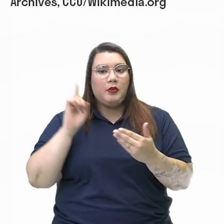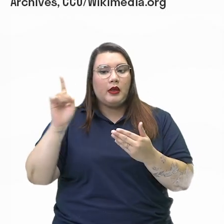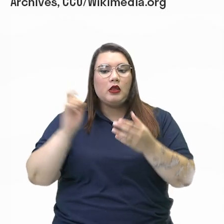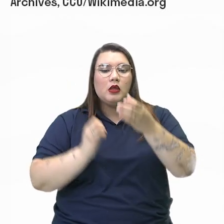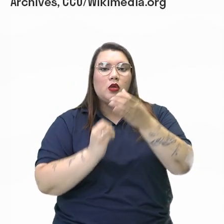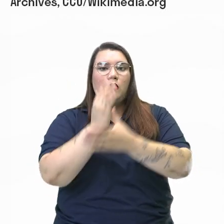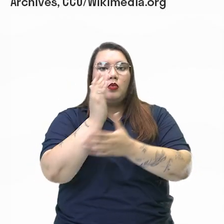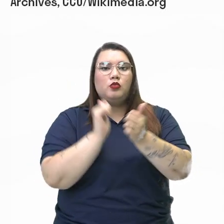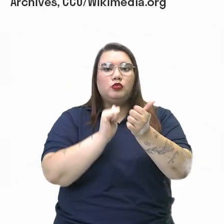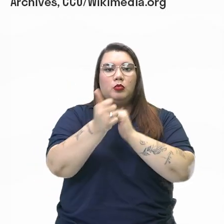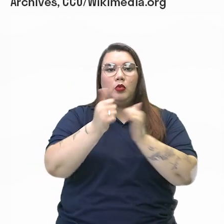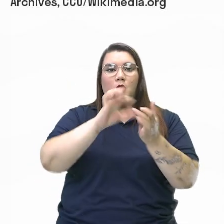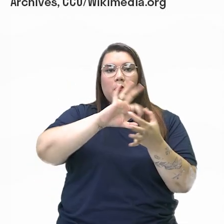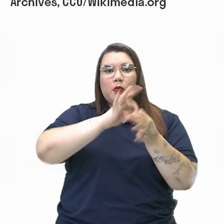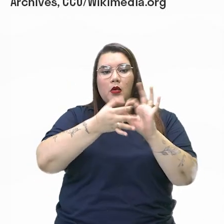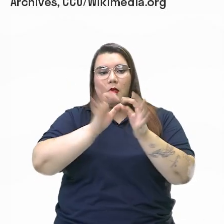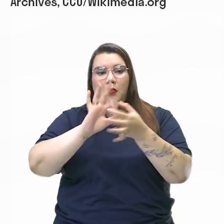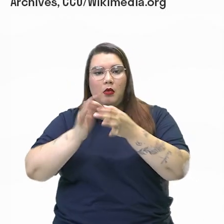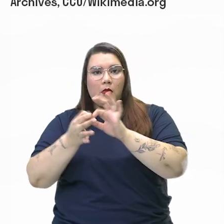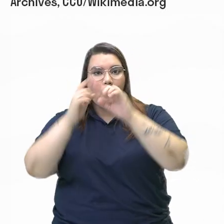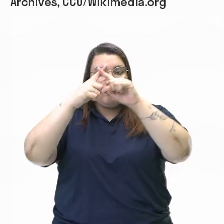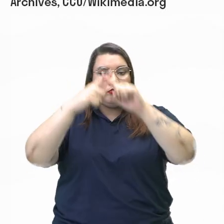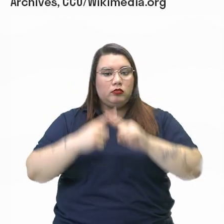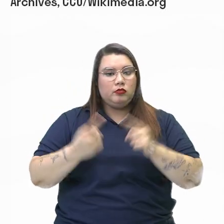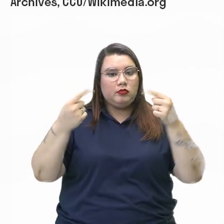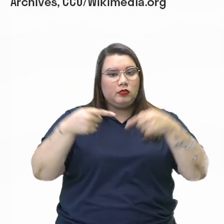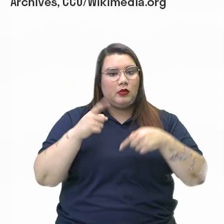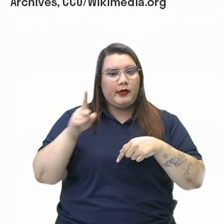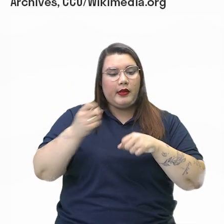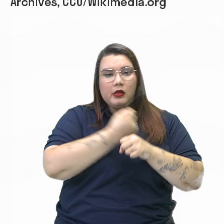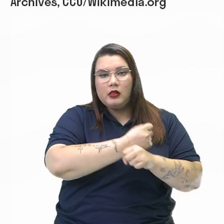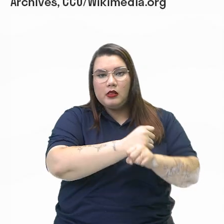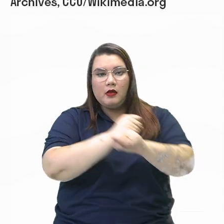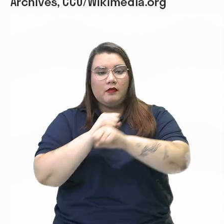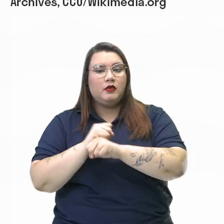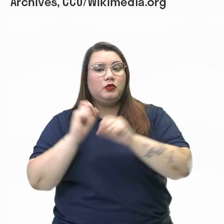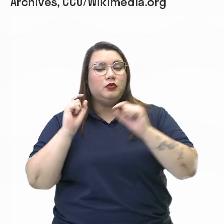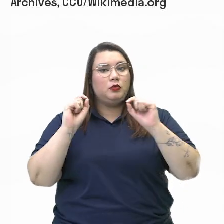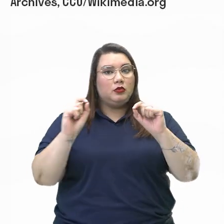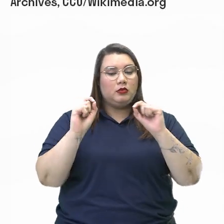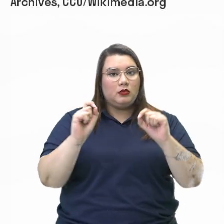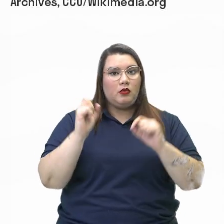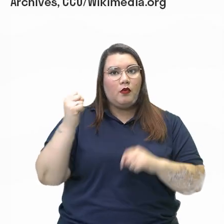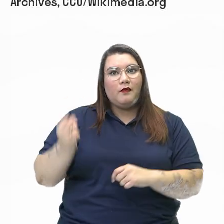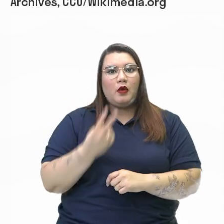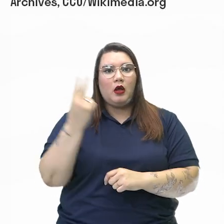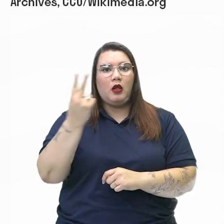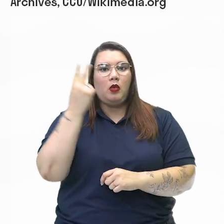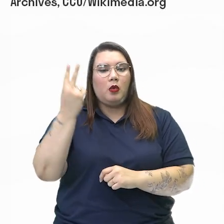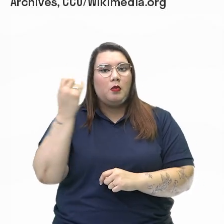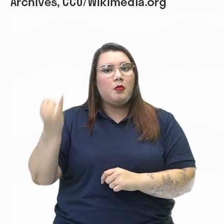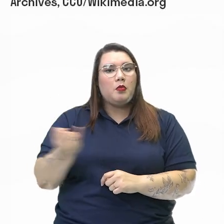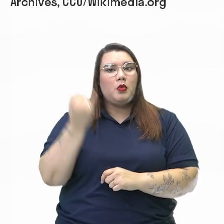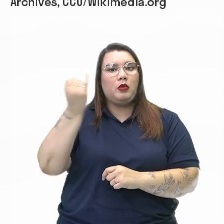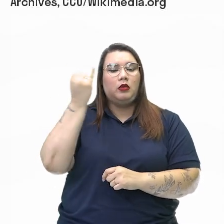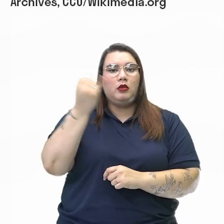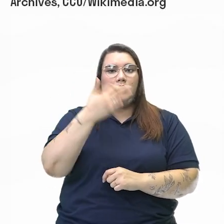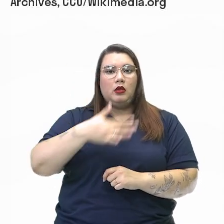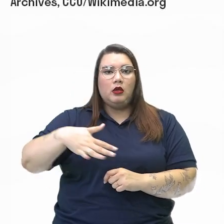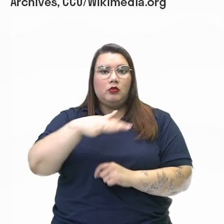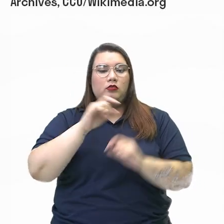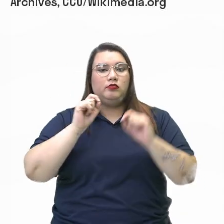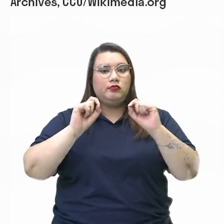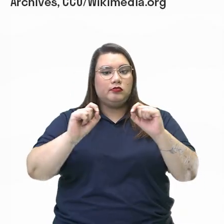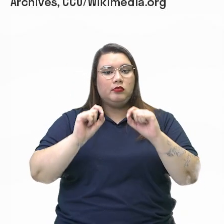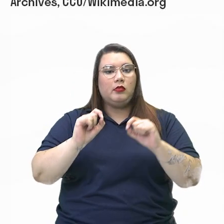Olímpicos. E ele defendia um termo muito importante, um valor muito importante dentro do esporte, que é o fair